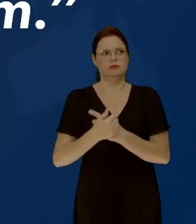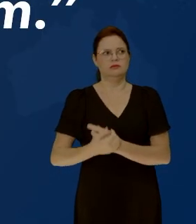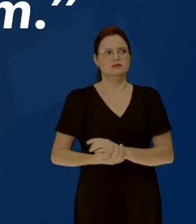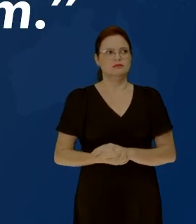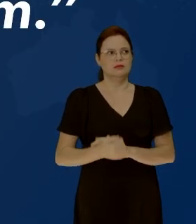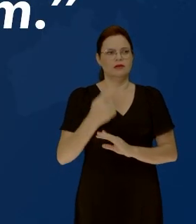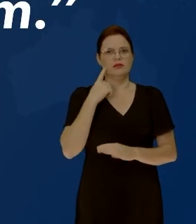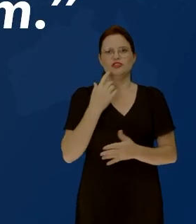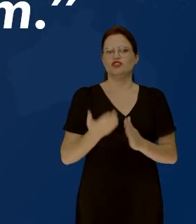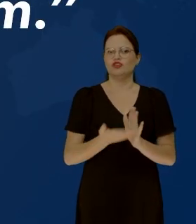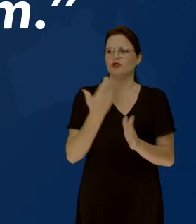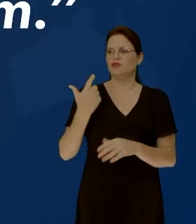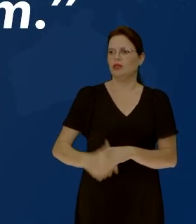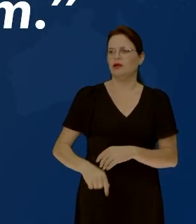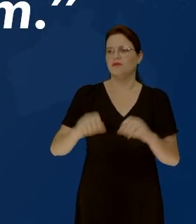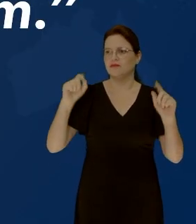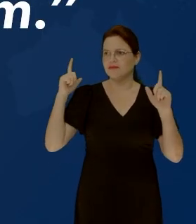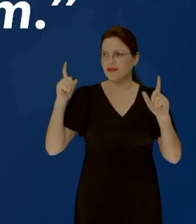vez.